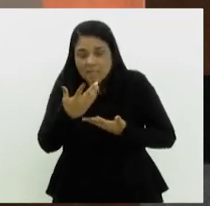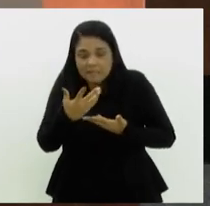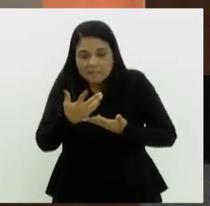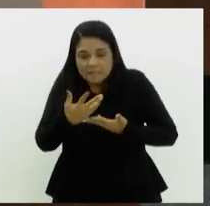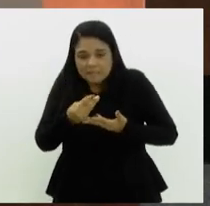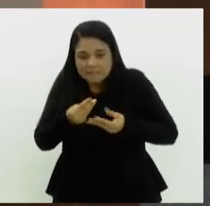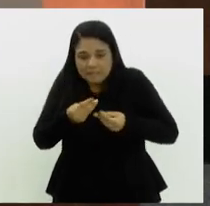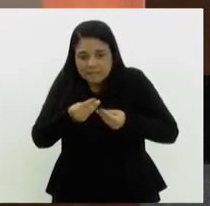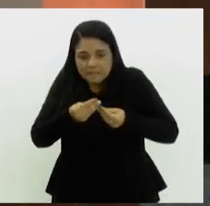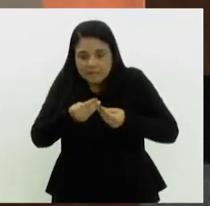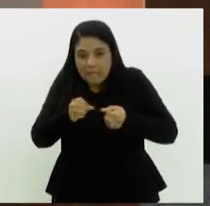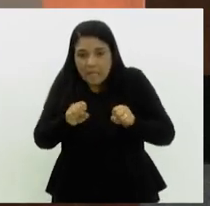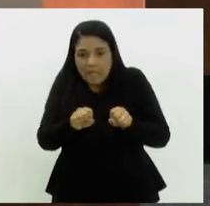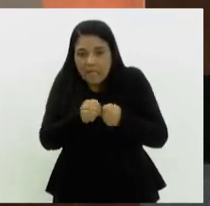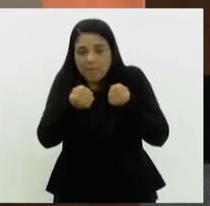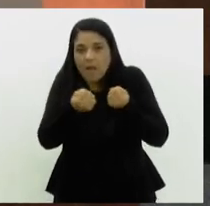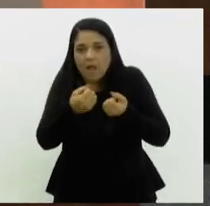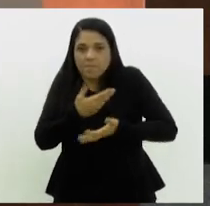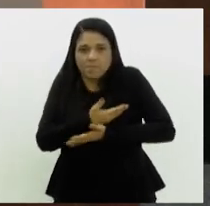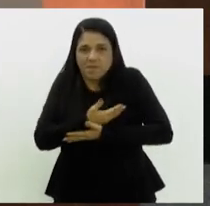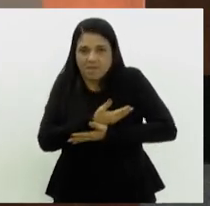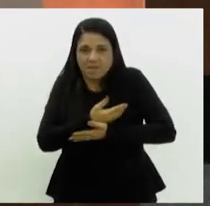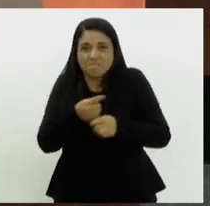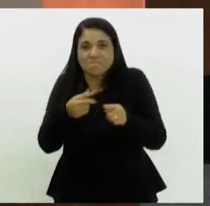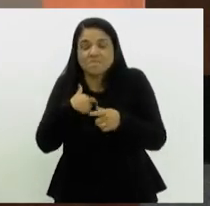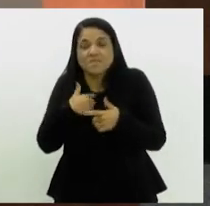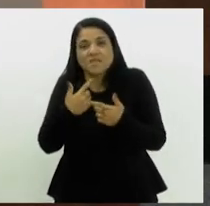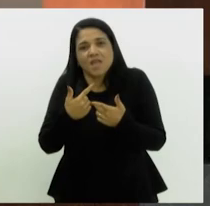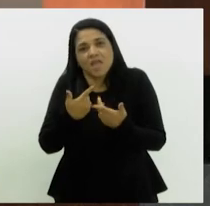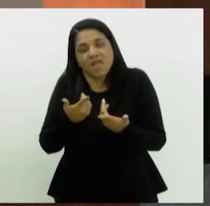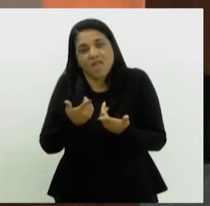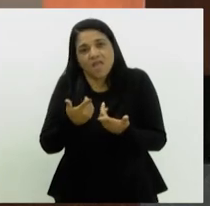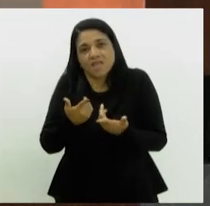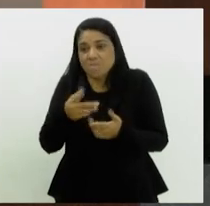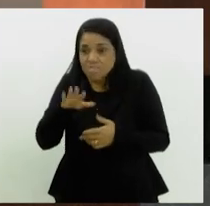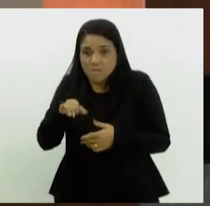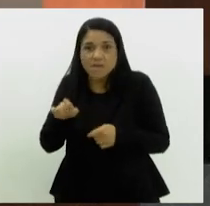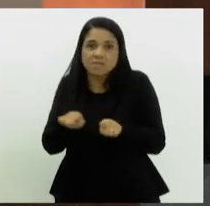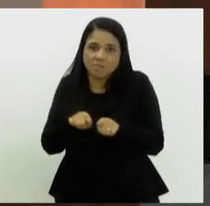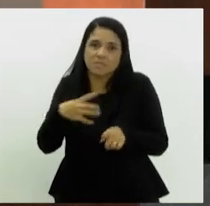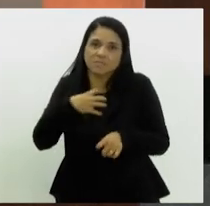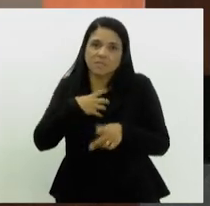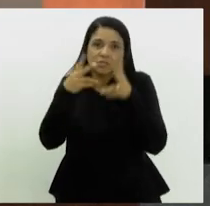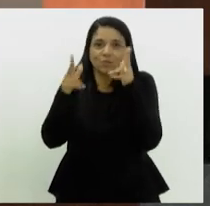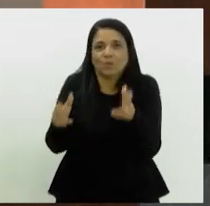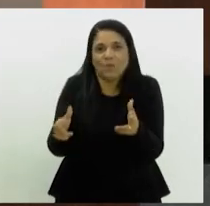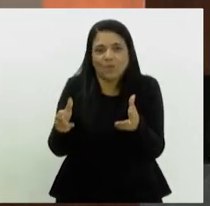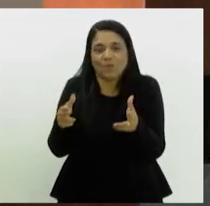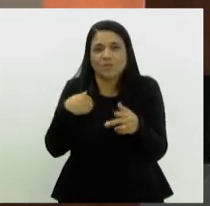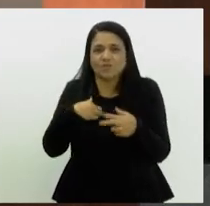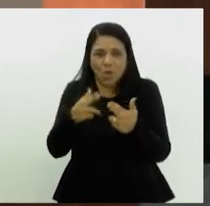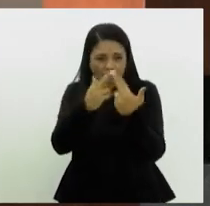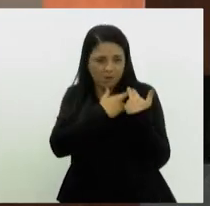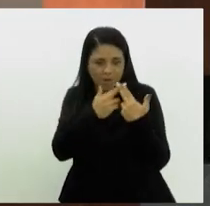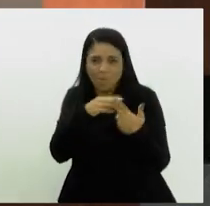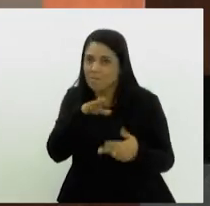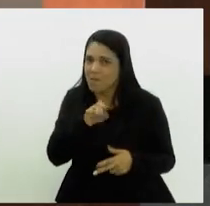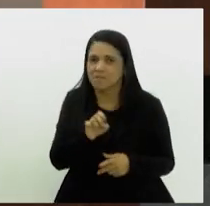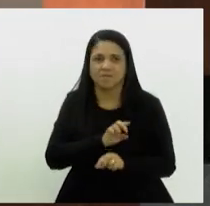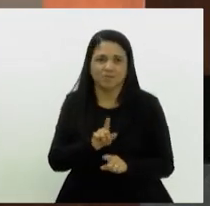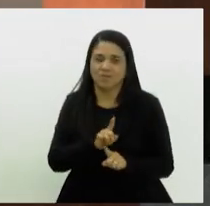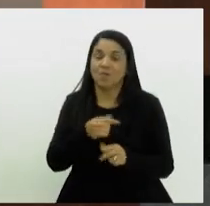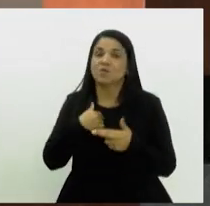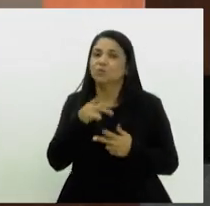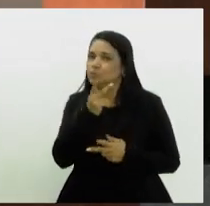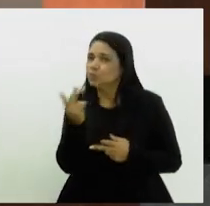que vai quebrar na nossa mão, mas parece que vai quebrar na mão da mãe também. É injusto passar a responsabilidade só para elas, a responsabilidade é a nossa também, e o